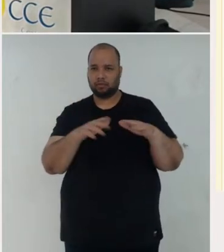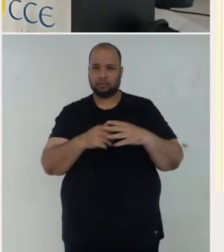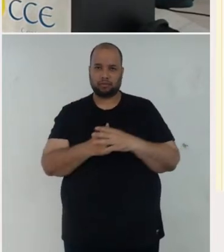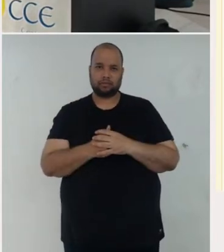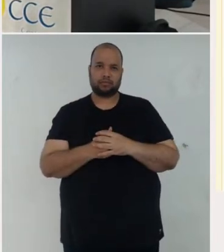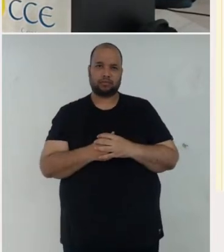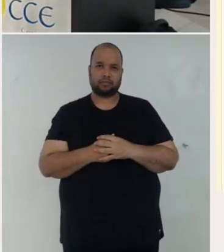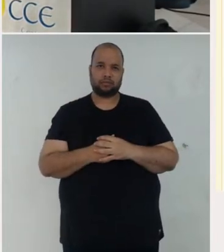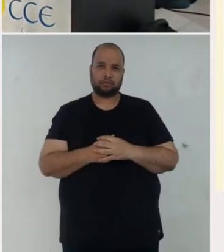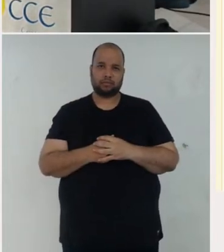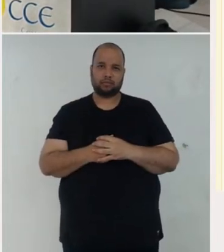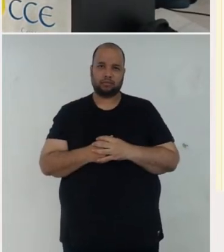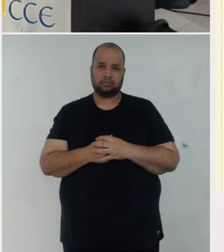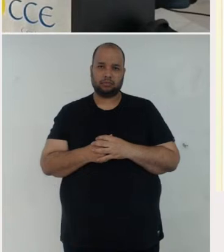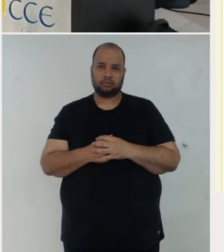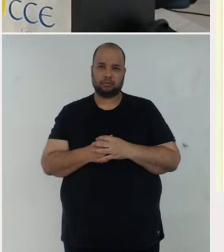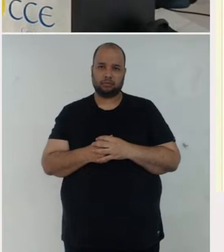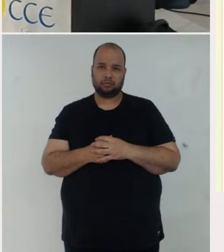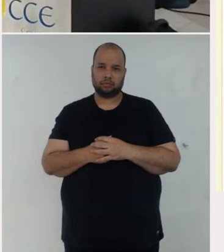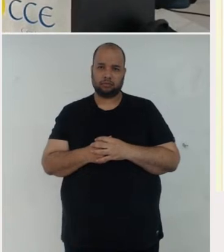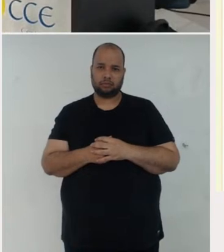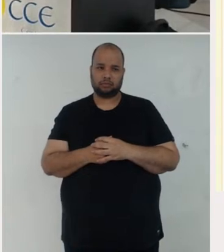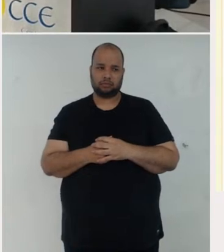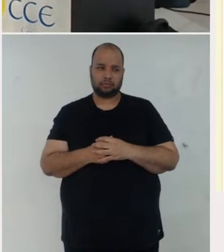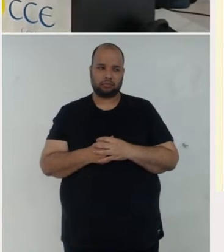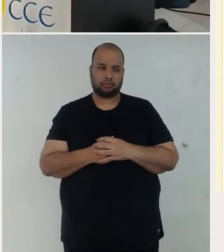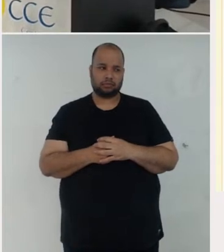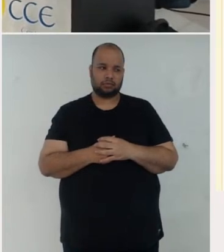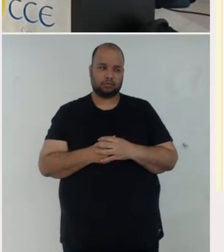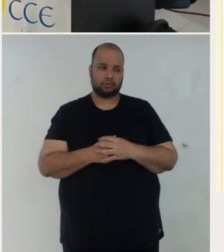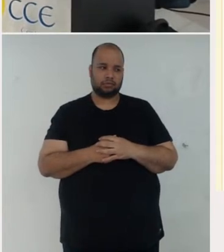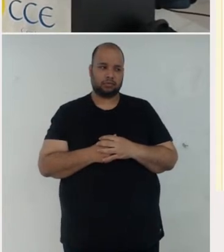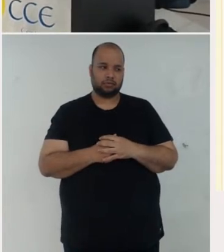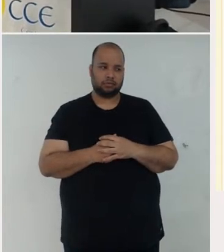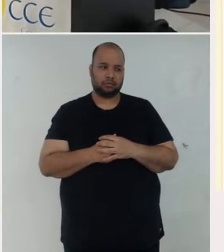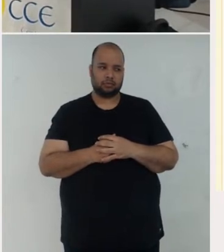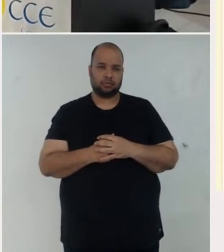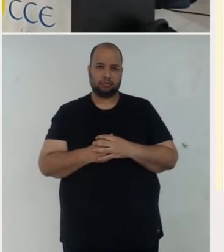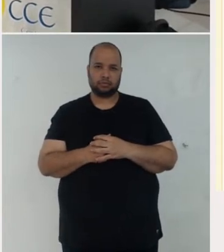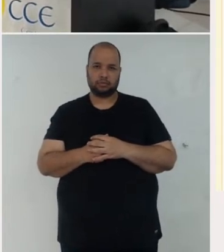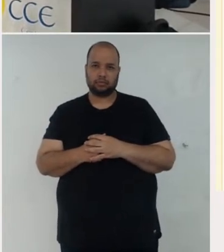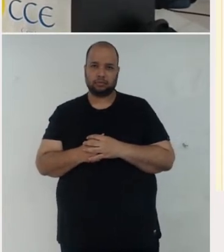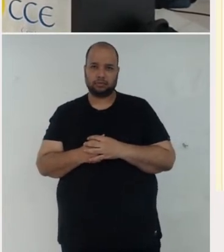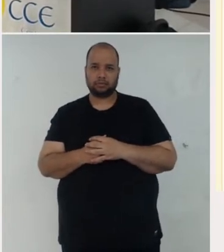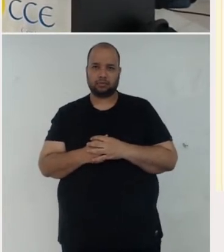essas métricas. Mas aí, realmente, é claro que assinam porque estão orientando, né?